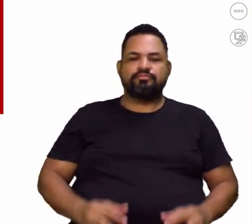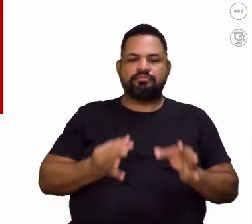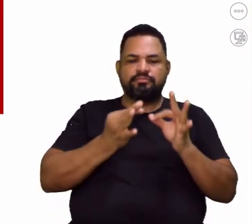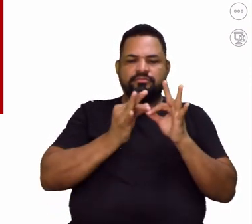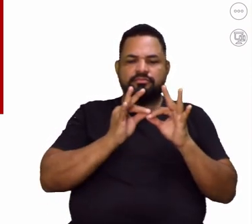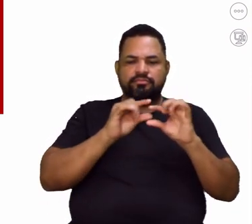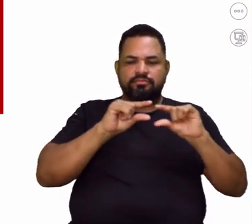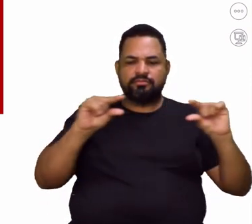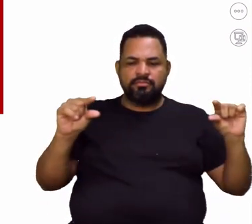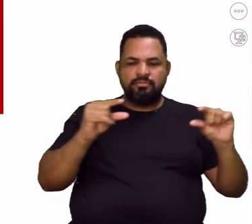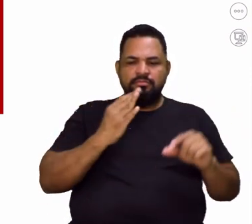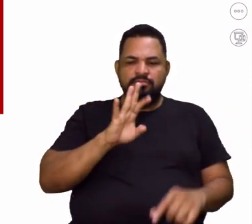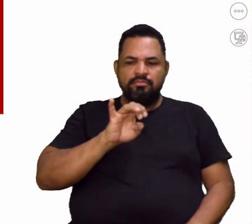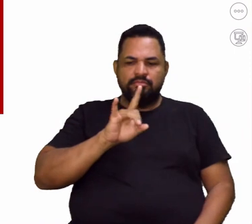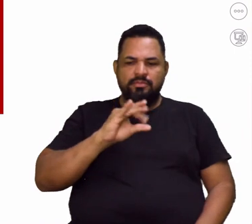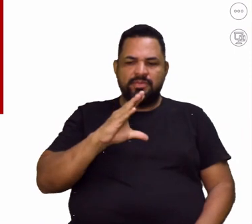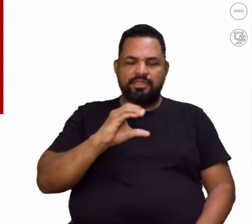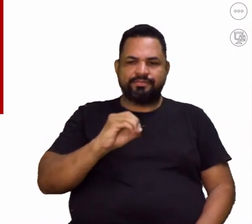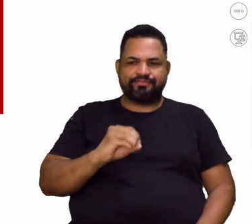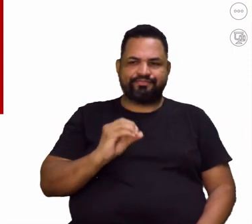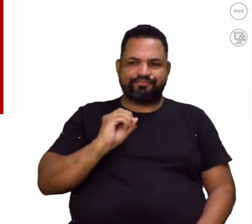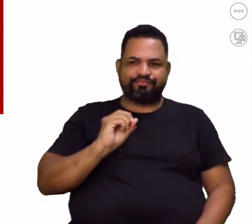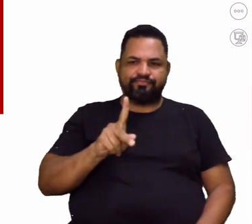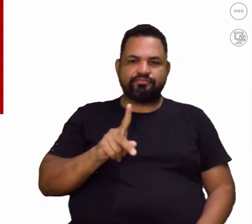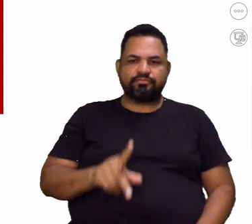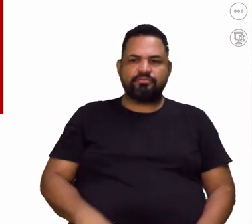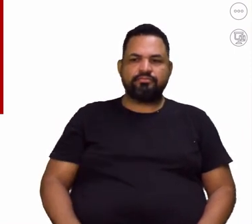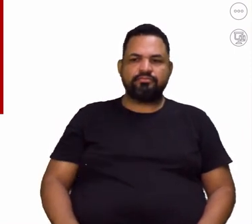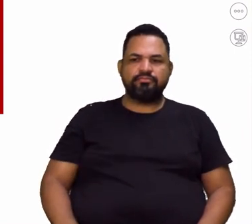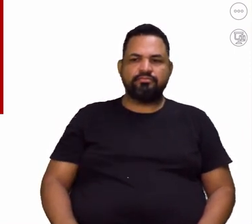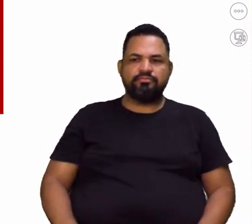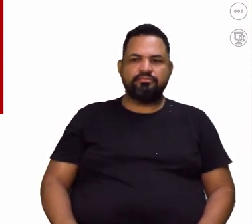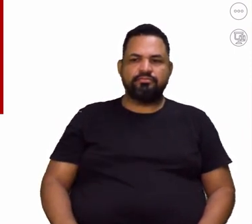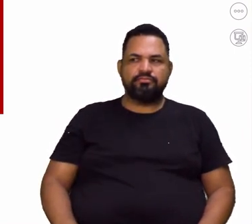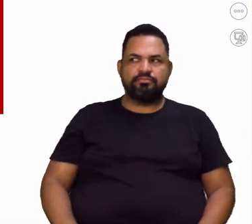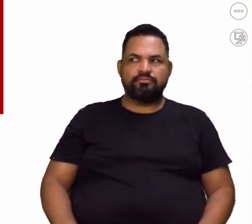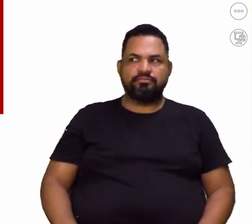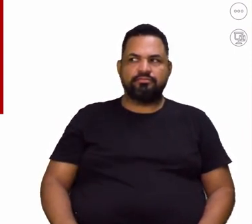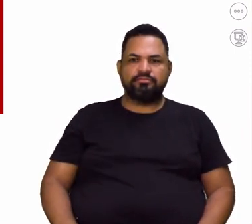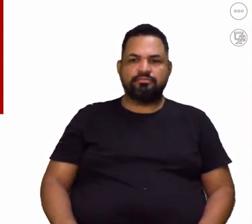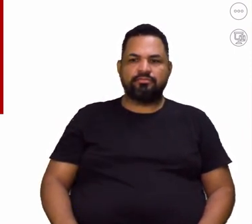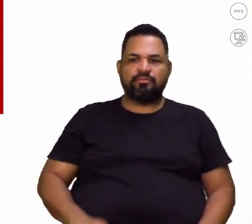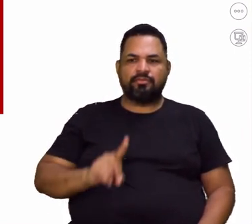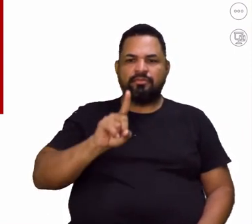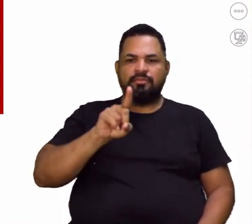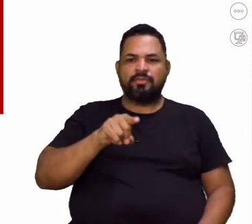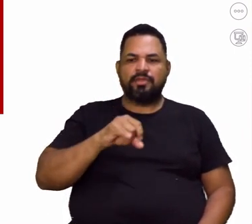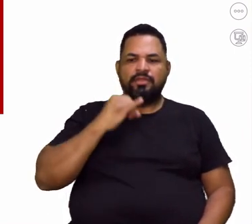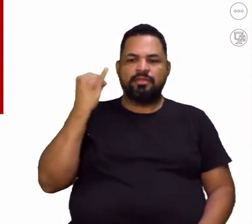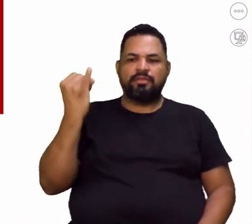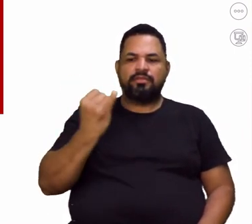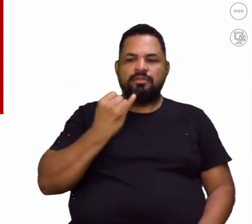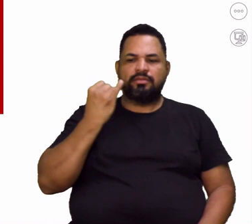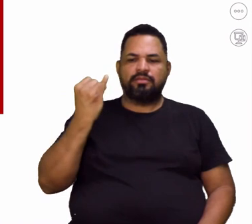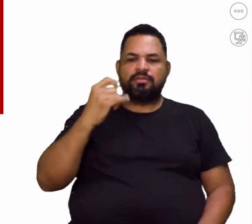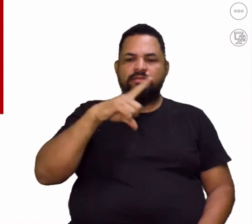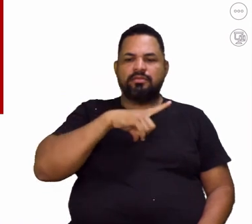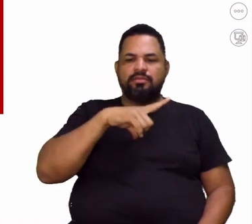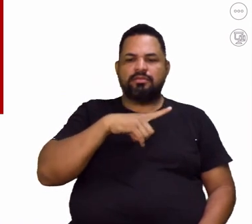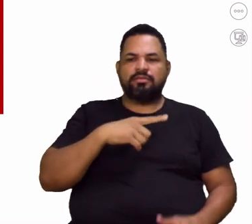de Confúcio. Ok, então assim, é importante ver essa questão que tem